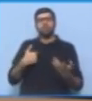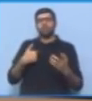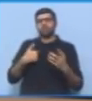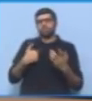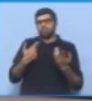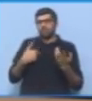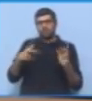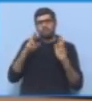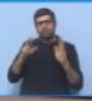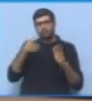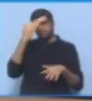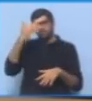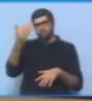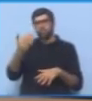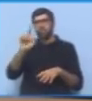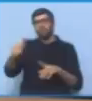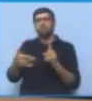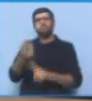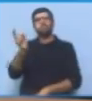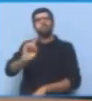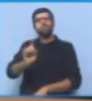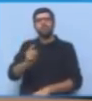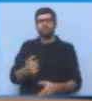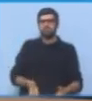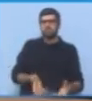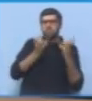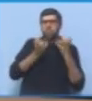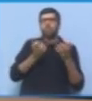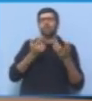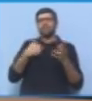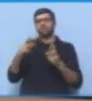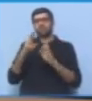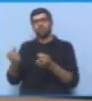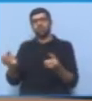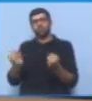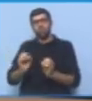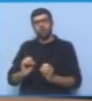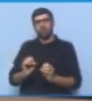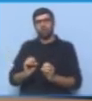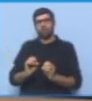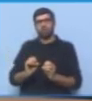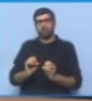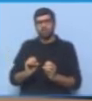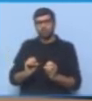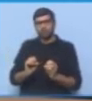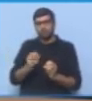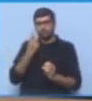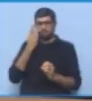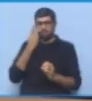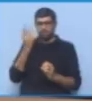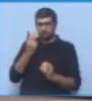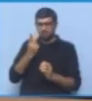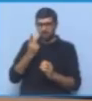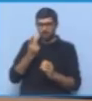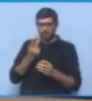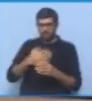não há expectativas que de facto depois não se concretizam, não há desejos e não há esperanças que de facto não chegam a dar vida à nossa